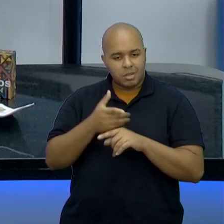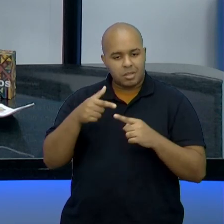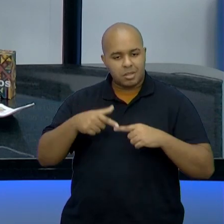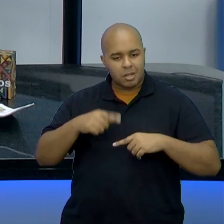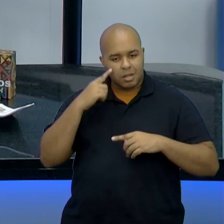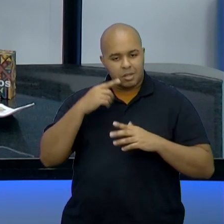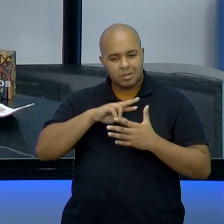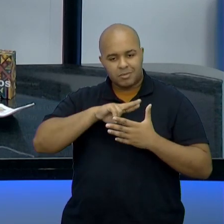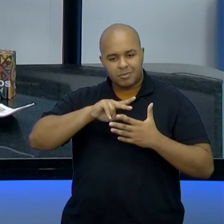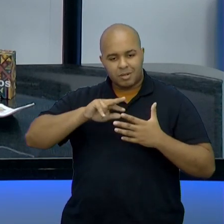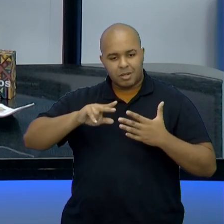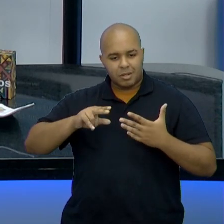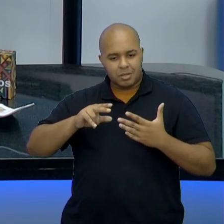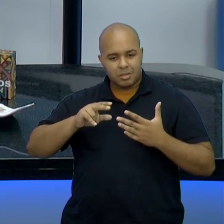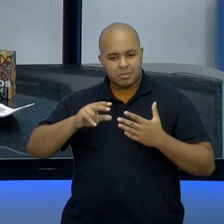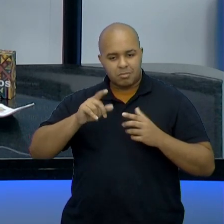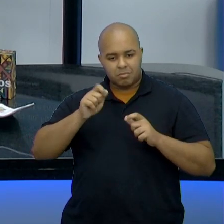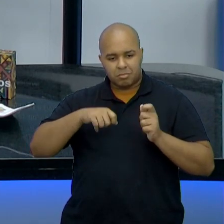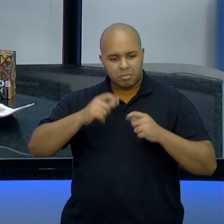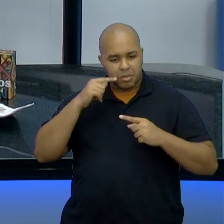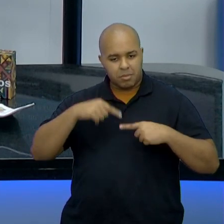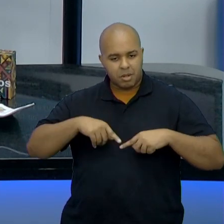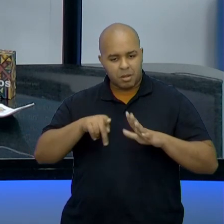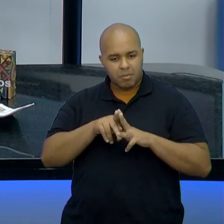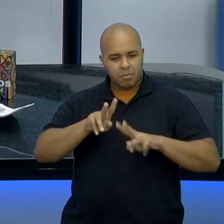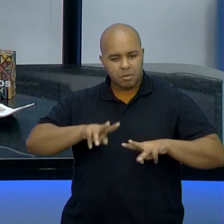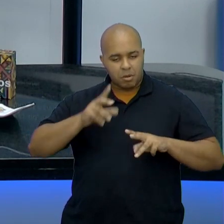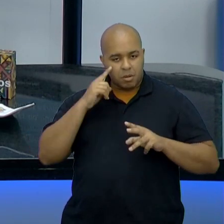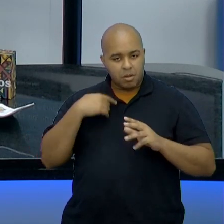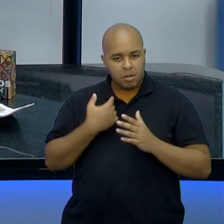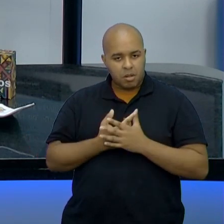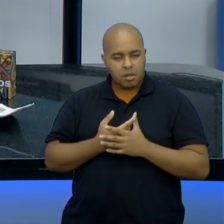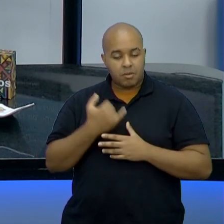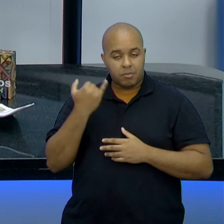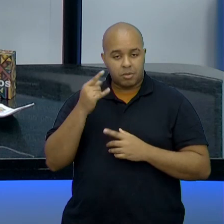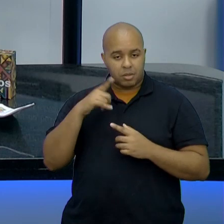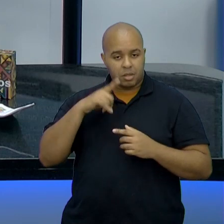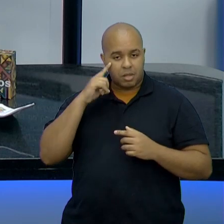com diversos conteúdos voltados ao elemento